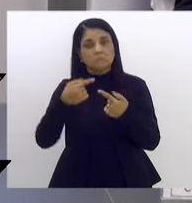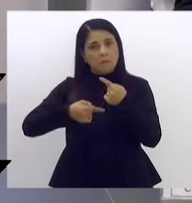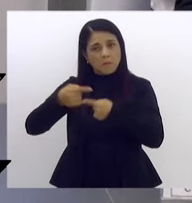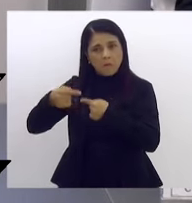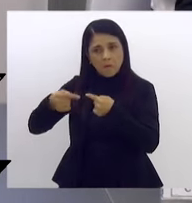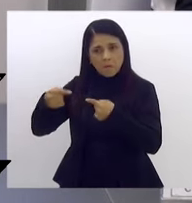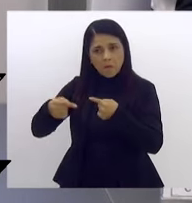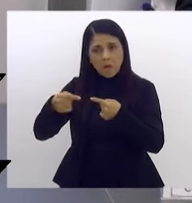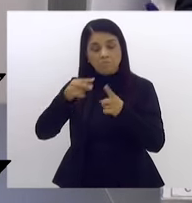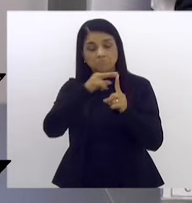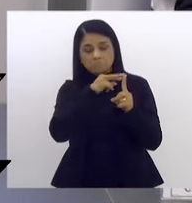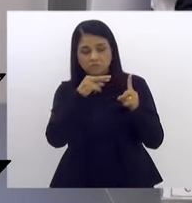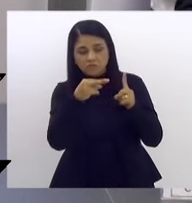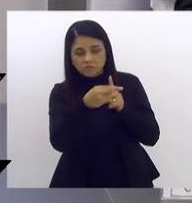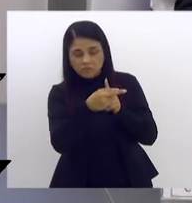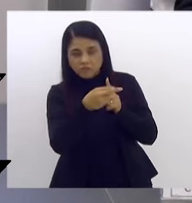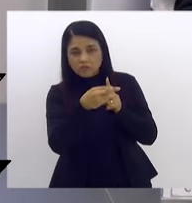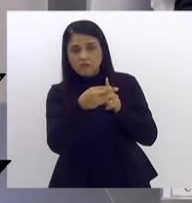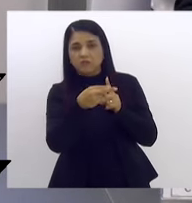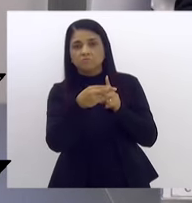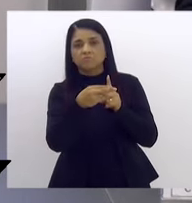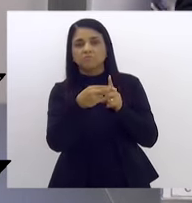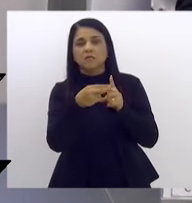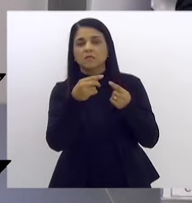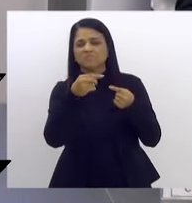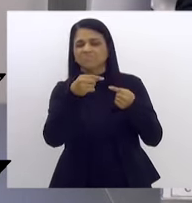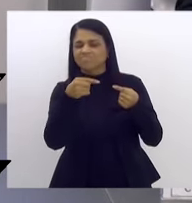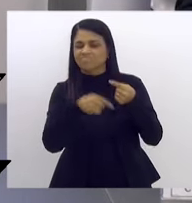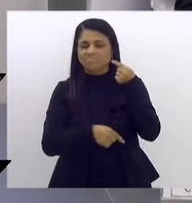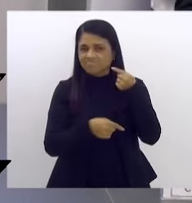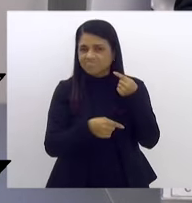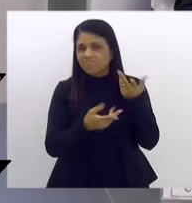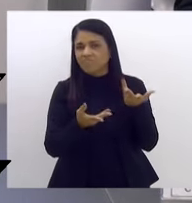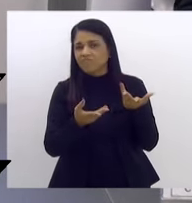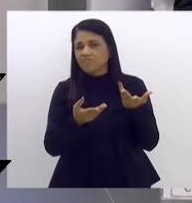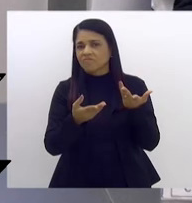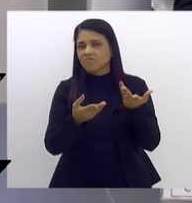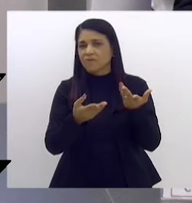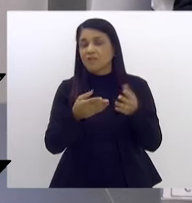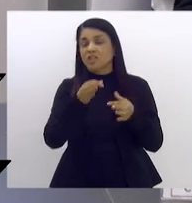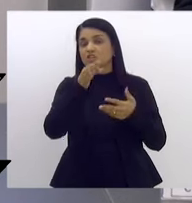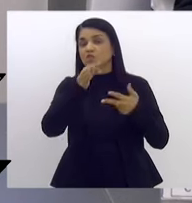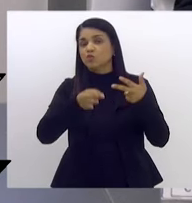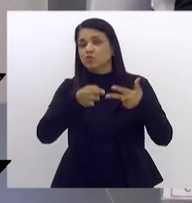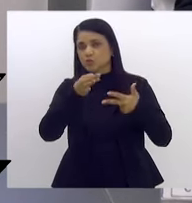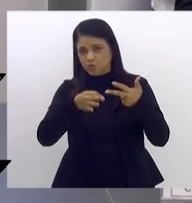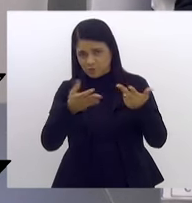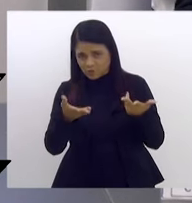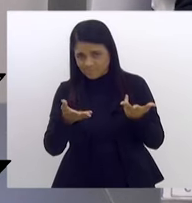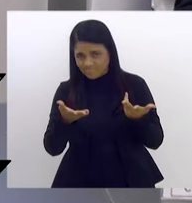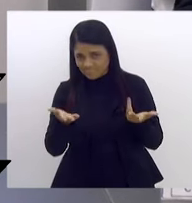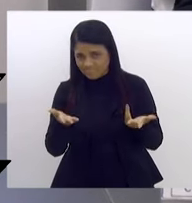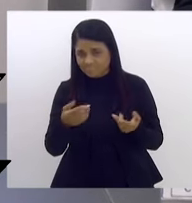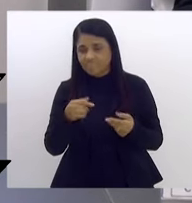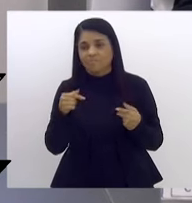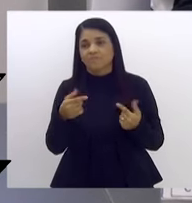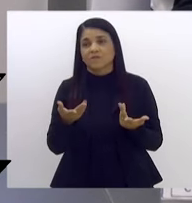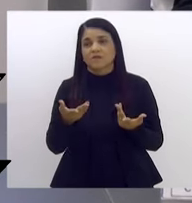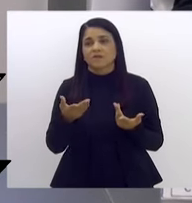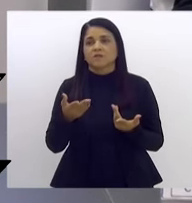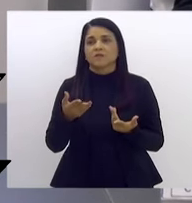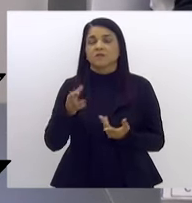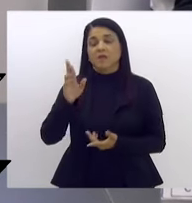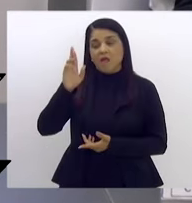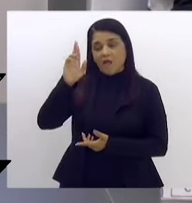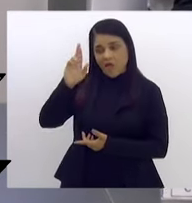ponto de vista da proporcionalidade ele não era adequado que é algo abstrato mas jurídico então a discussão assiste razão